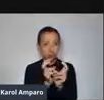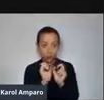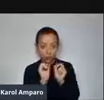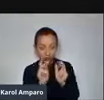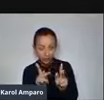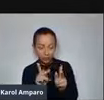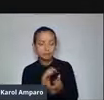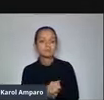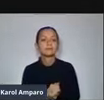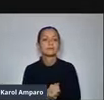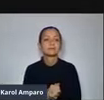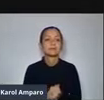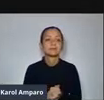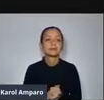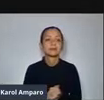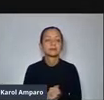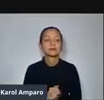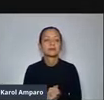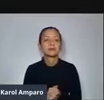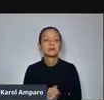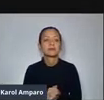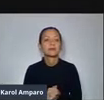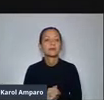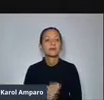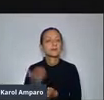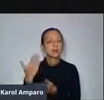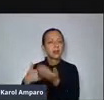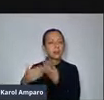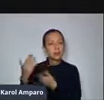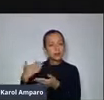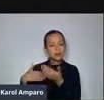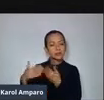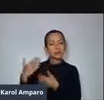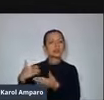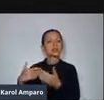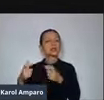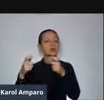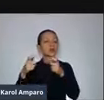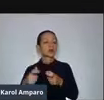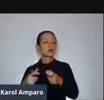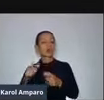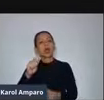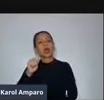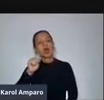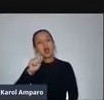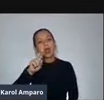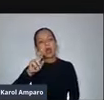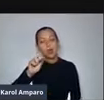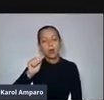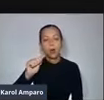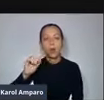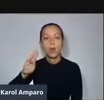foi no DEF da Água Branca, no Escrever de Esporte, Lazer e Juventude. Pode passar.